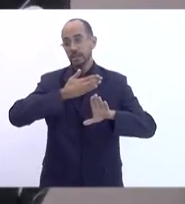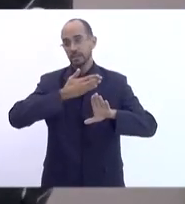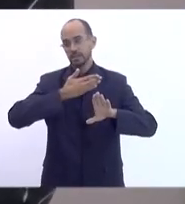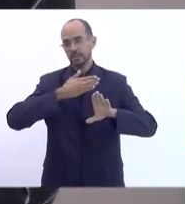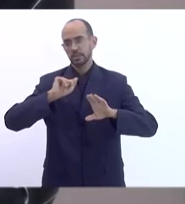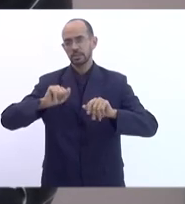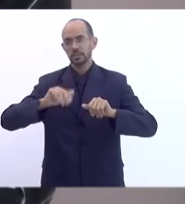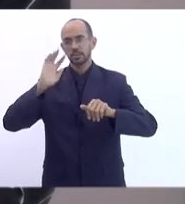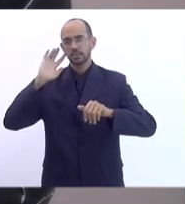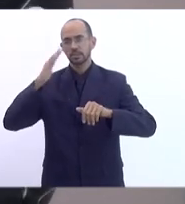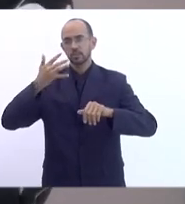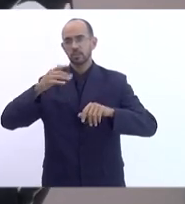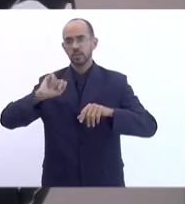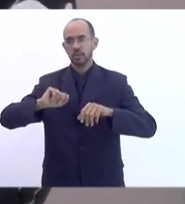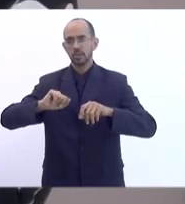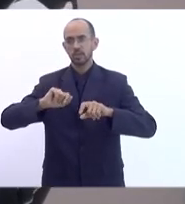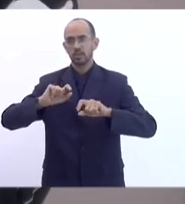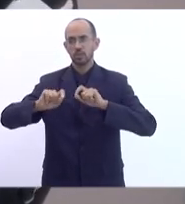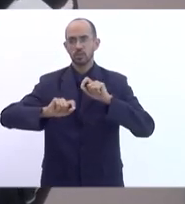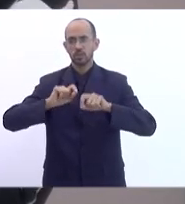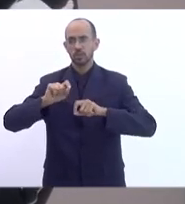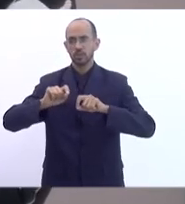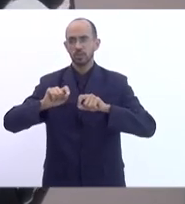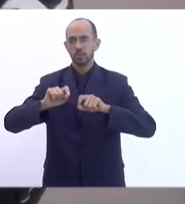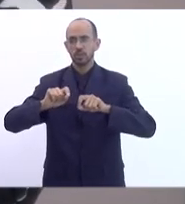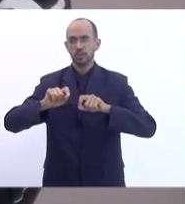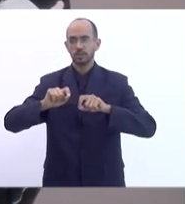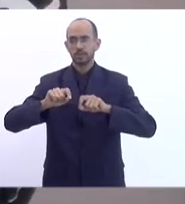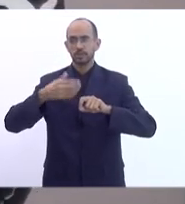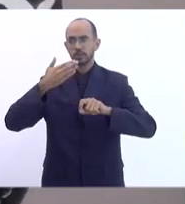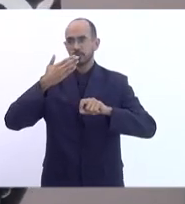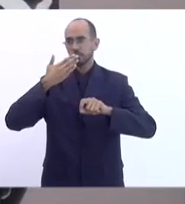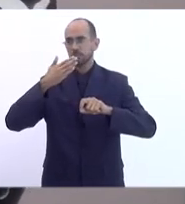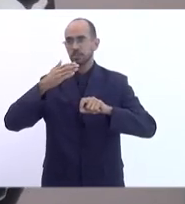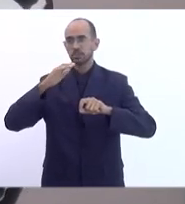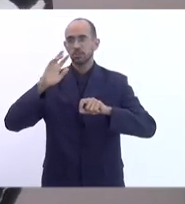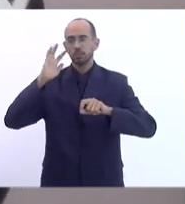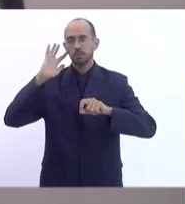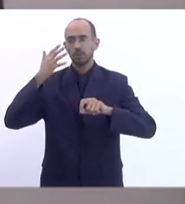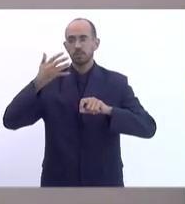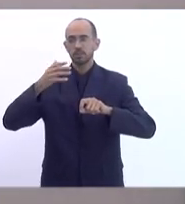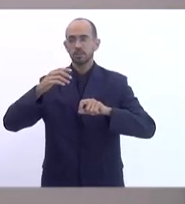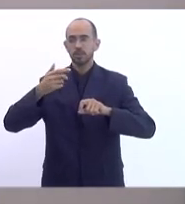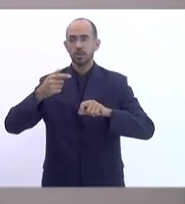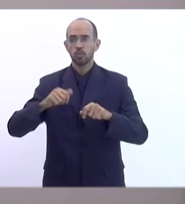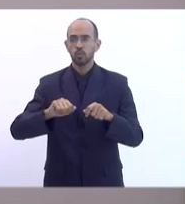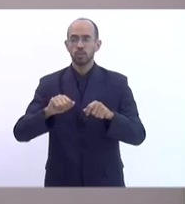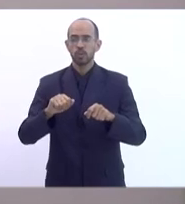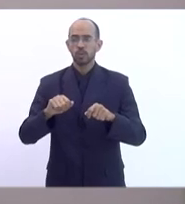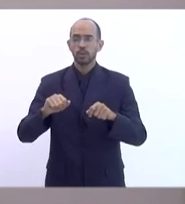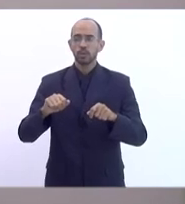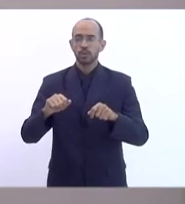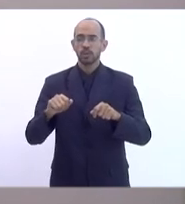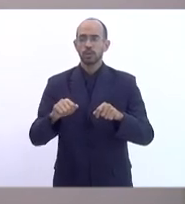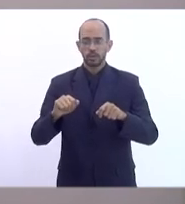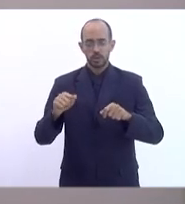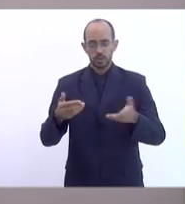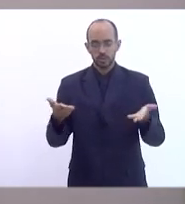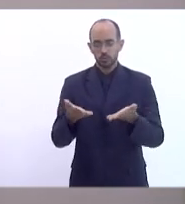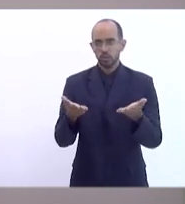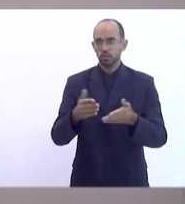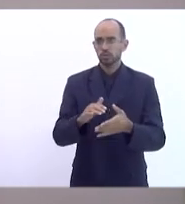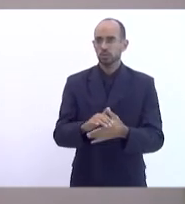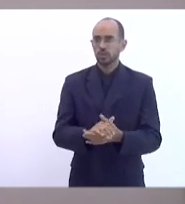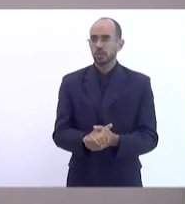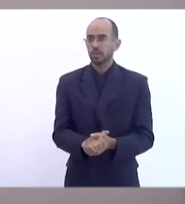é decididas elas foram decididas a luz de uma legislação que não é a legislação de hoje